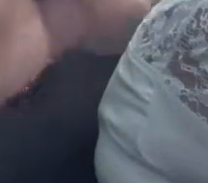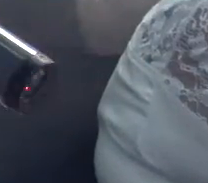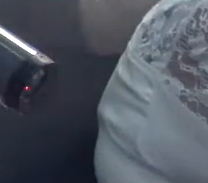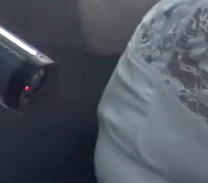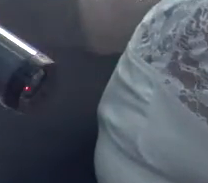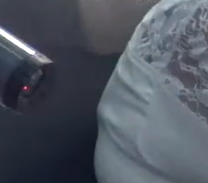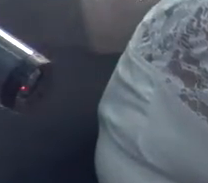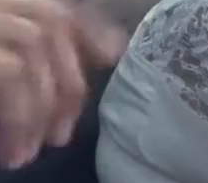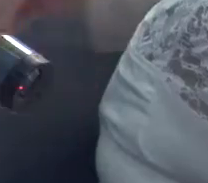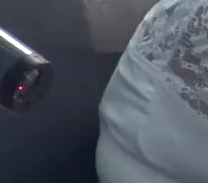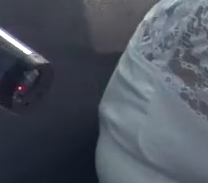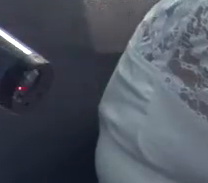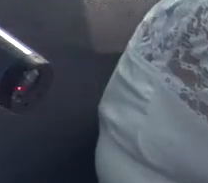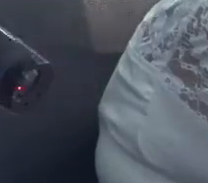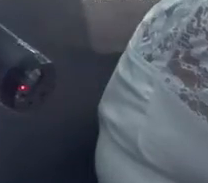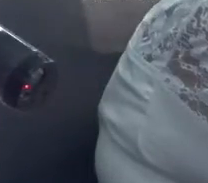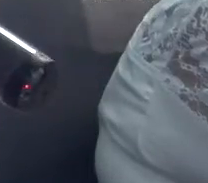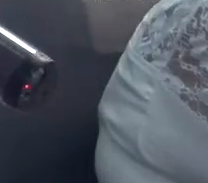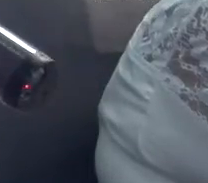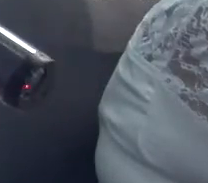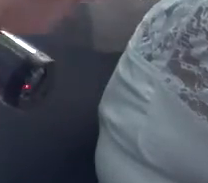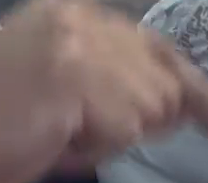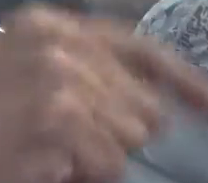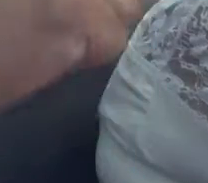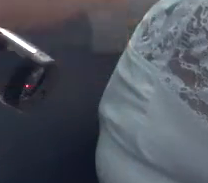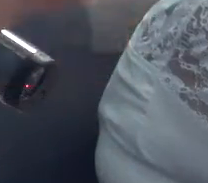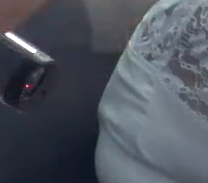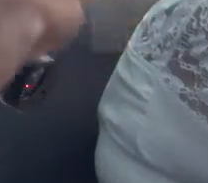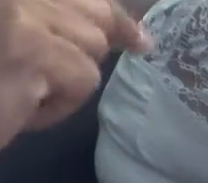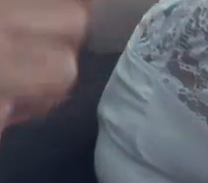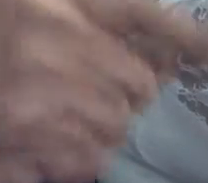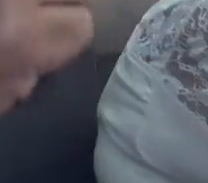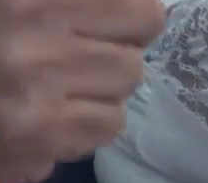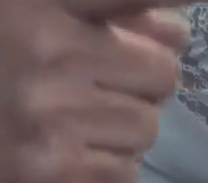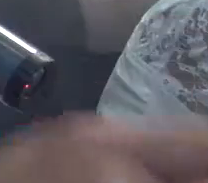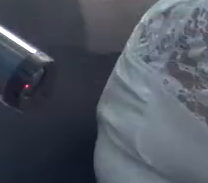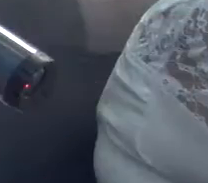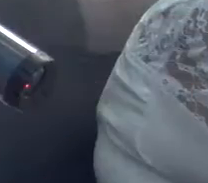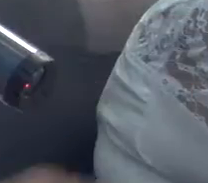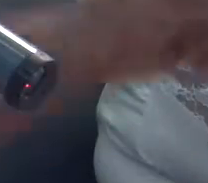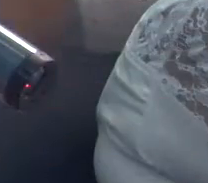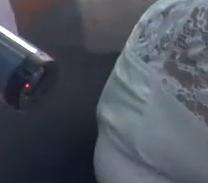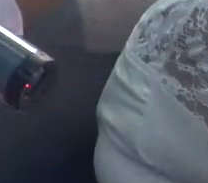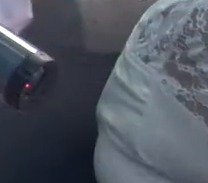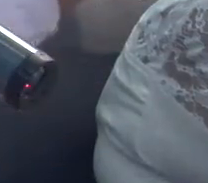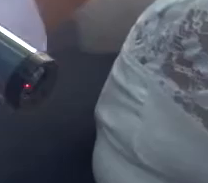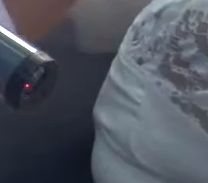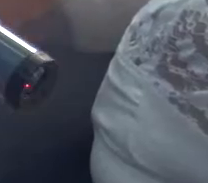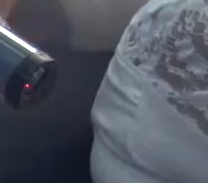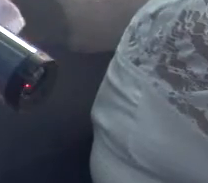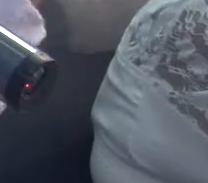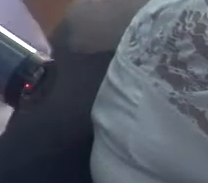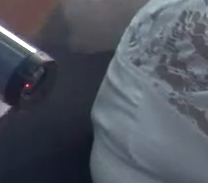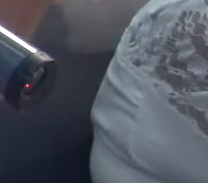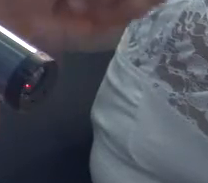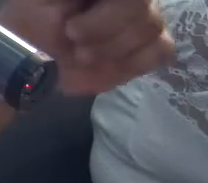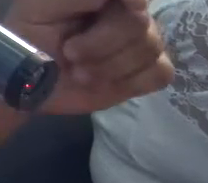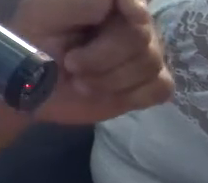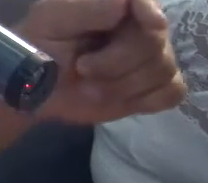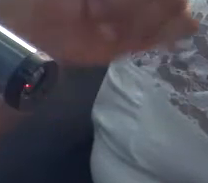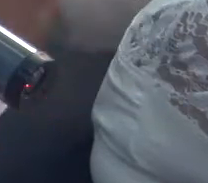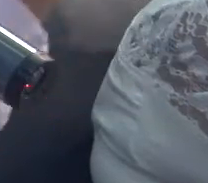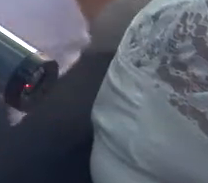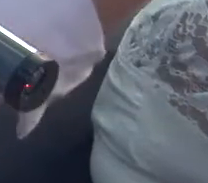de emprego, no CIET, procura para verificar aqui, ó, pode perguntar, pode olhar. As vagas reservadas são as menores, os menores